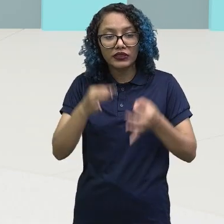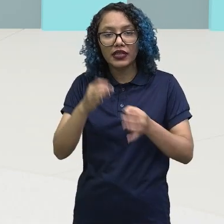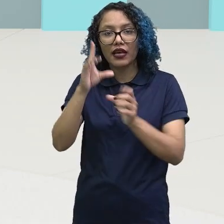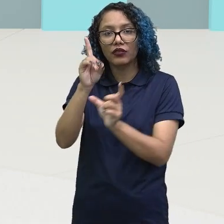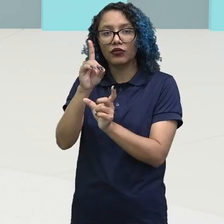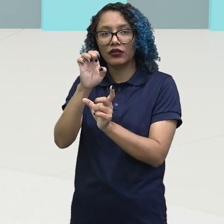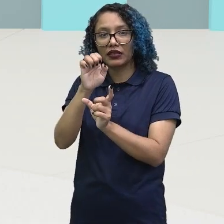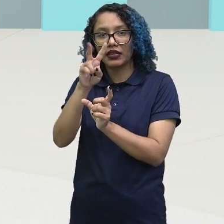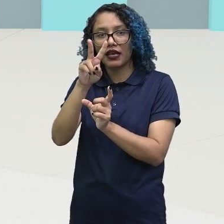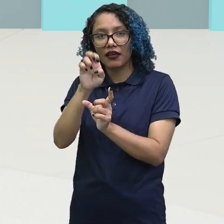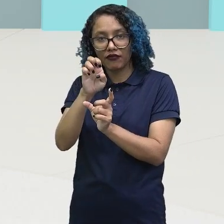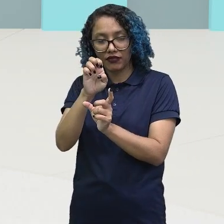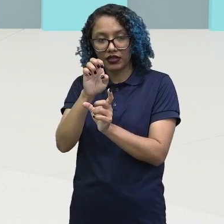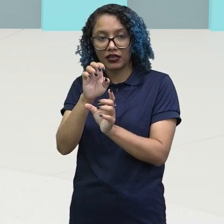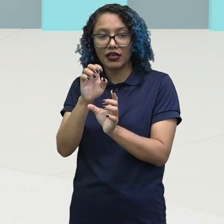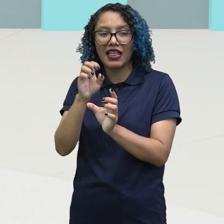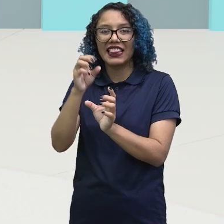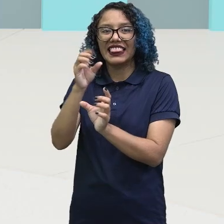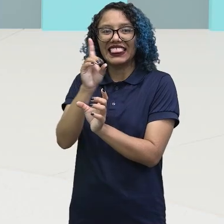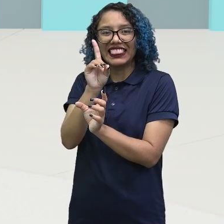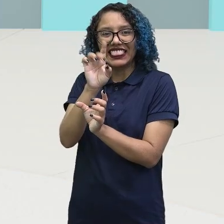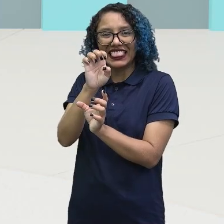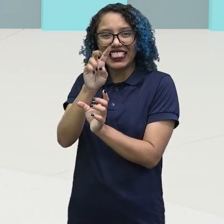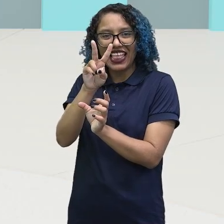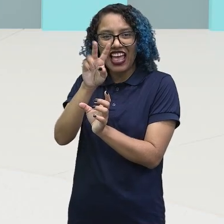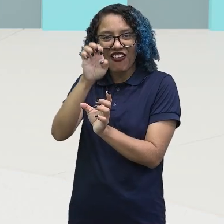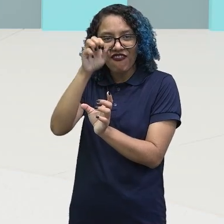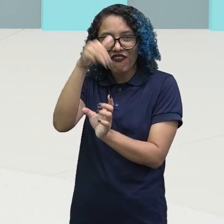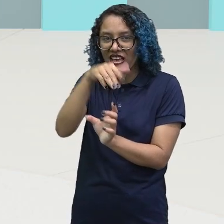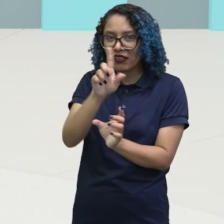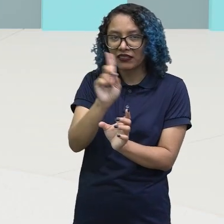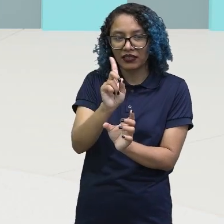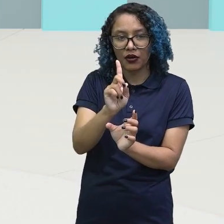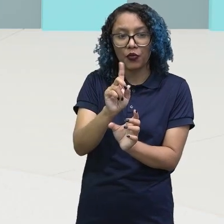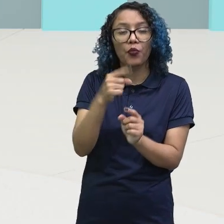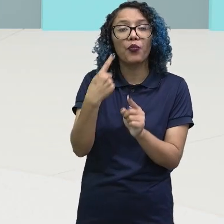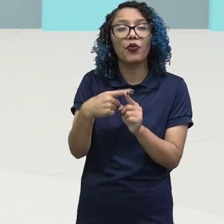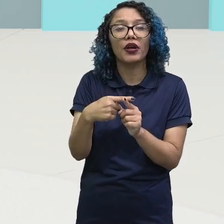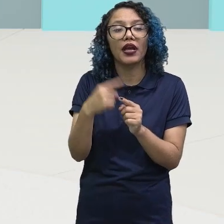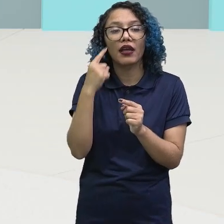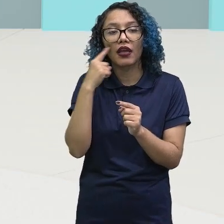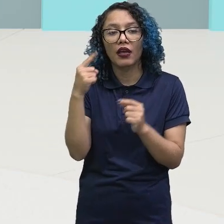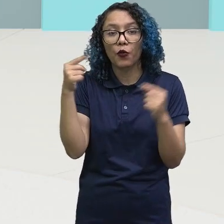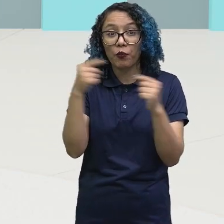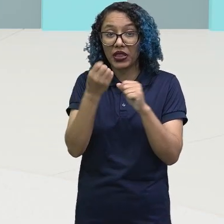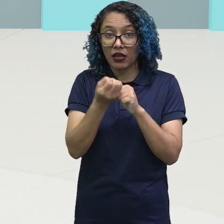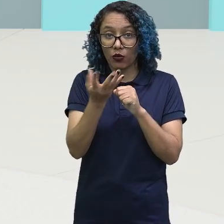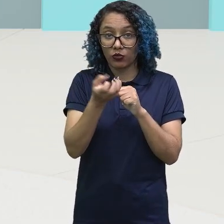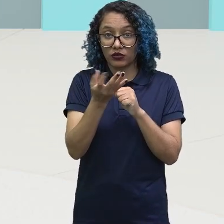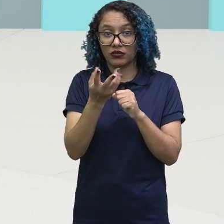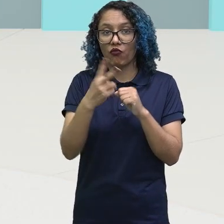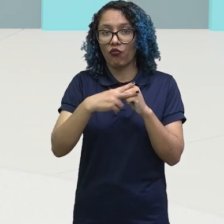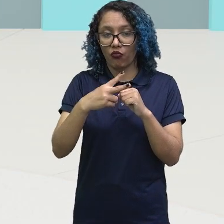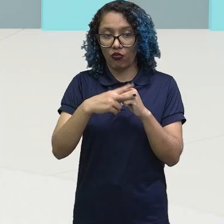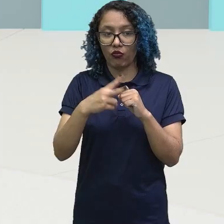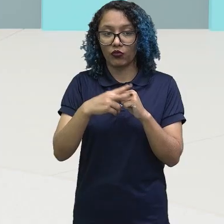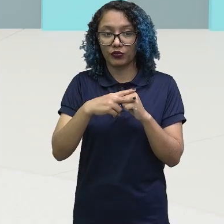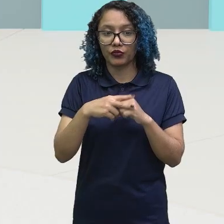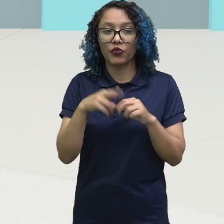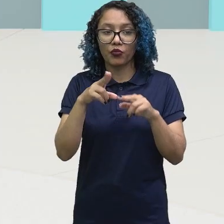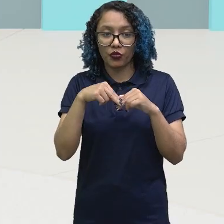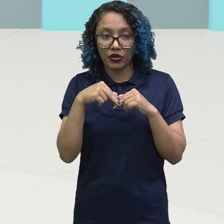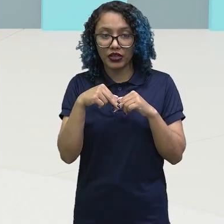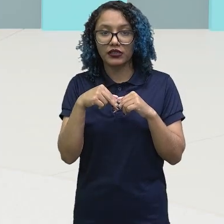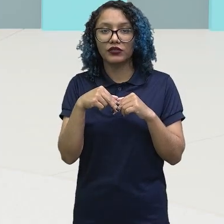não existe. Porque, mais uma vez, nós temos uma locução verbal, tá? E aí, transmite